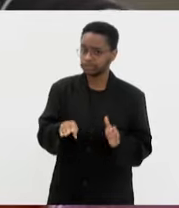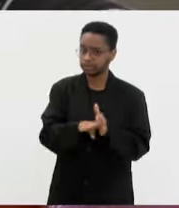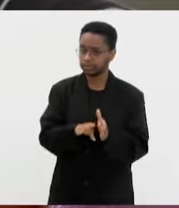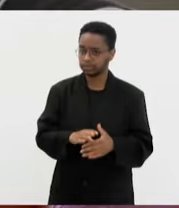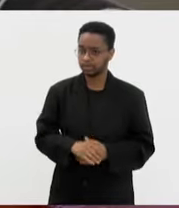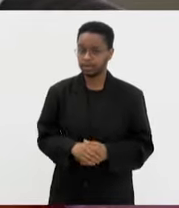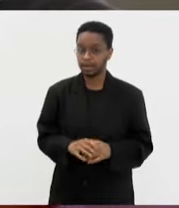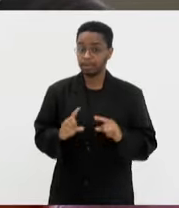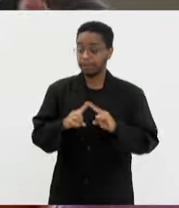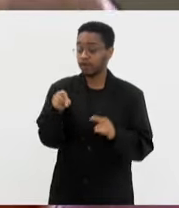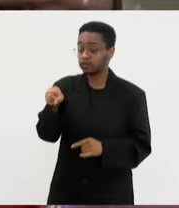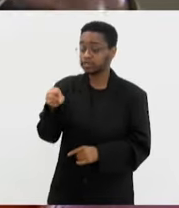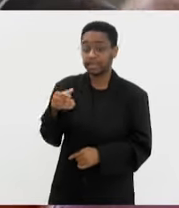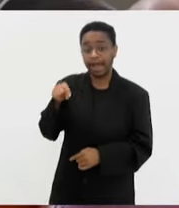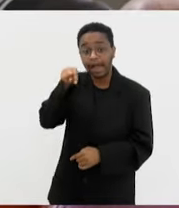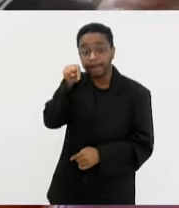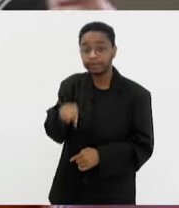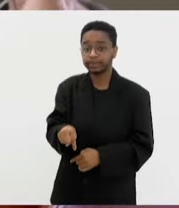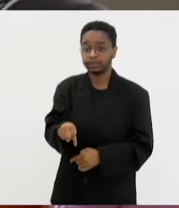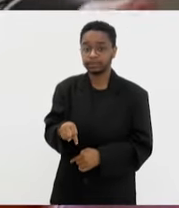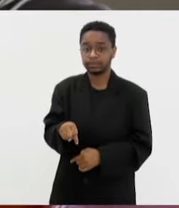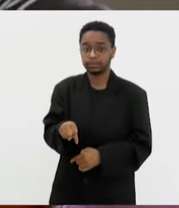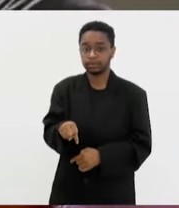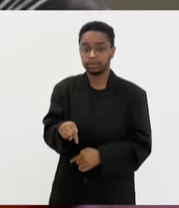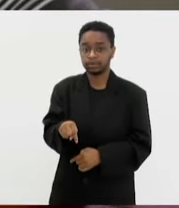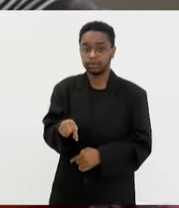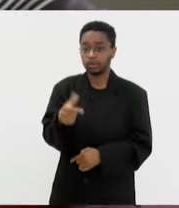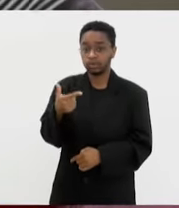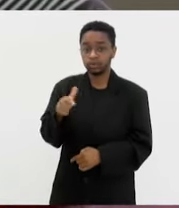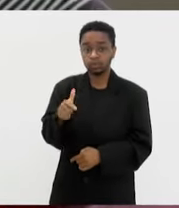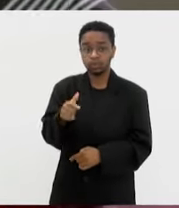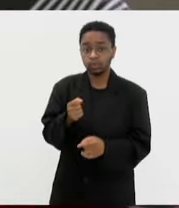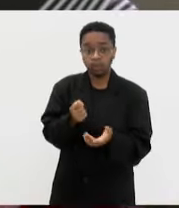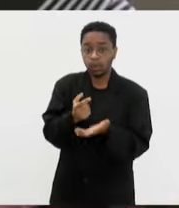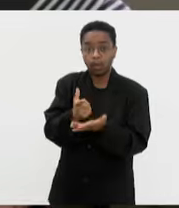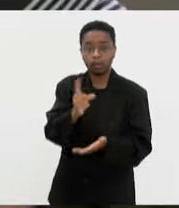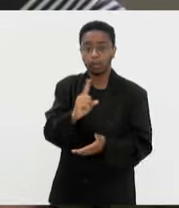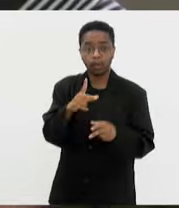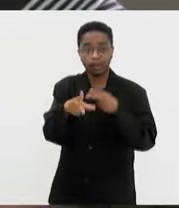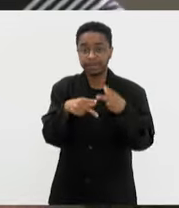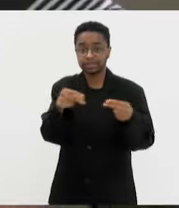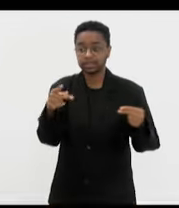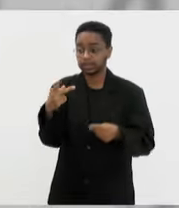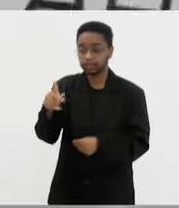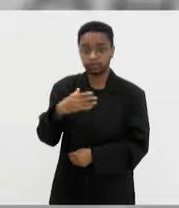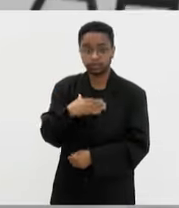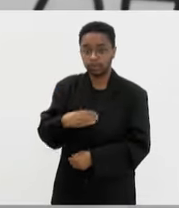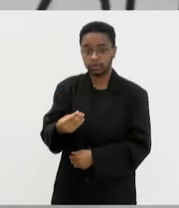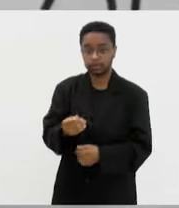E você está aqui, você não comprou. Ele apresenta o seu filho, você não fez nada.